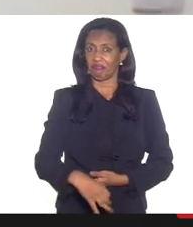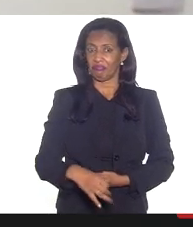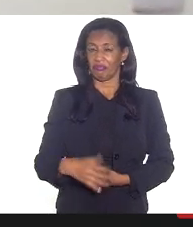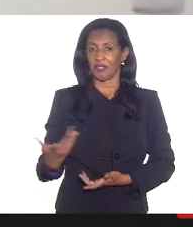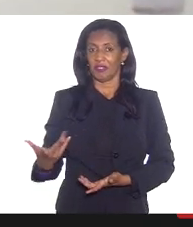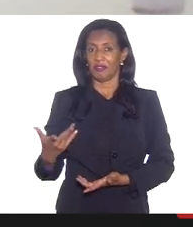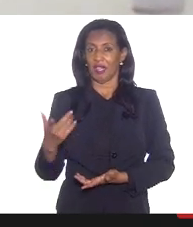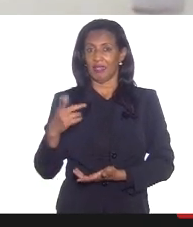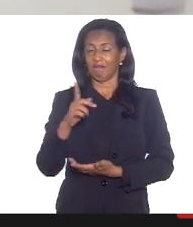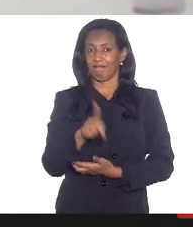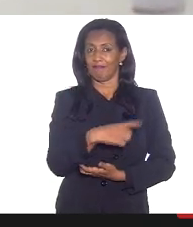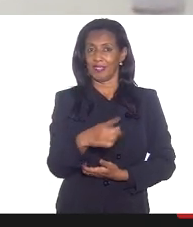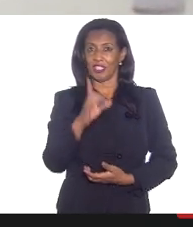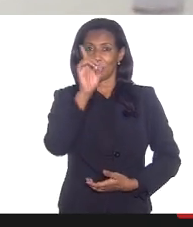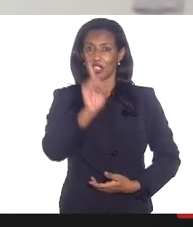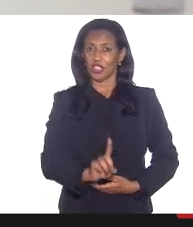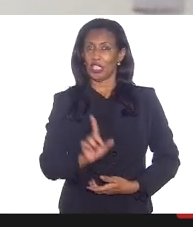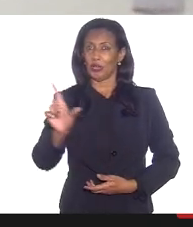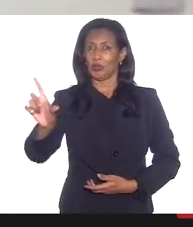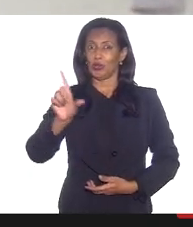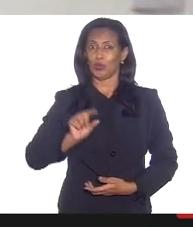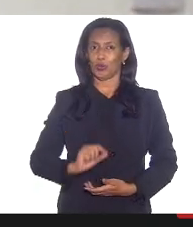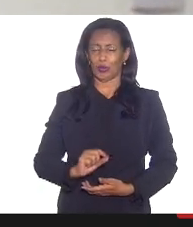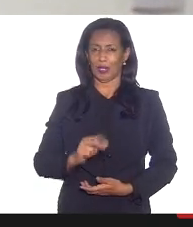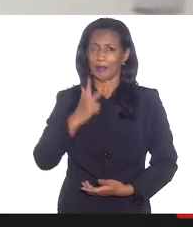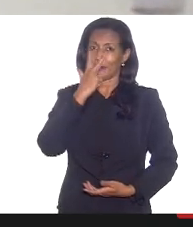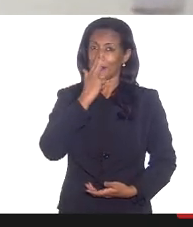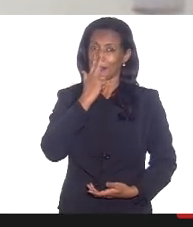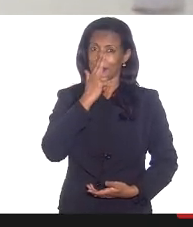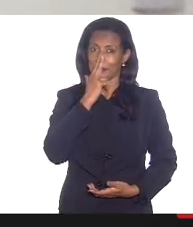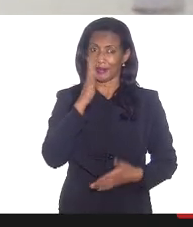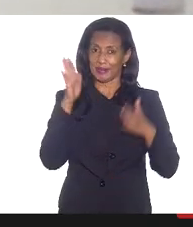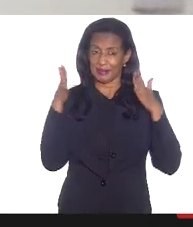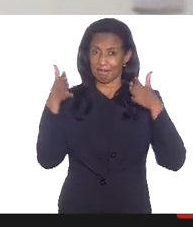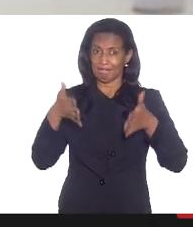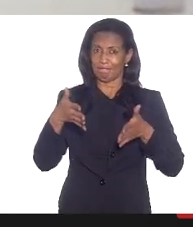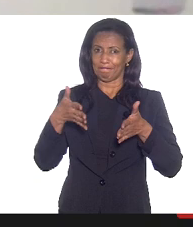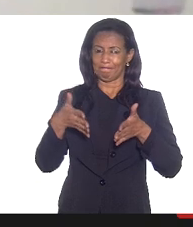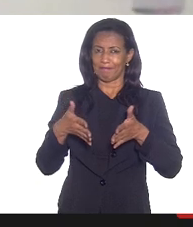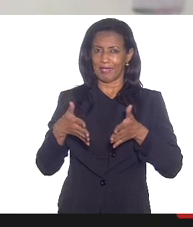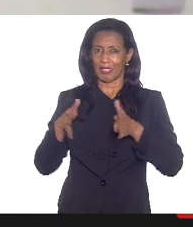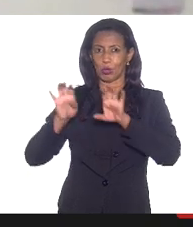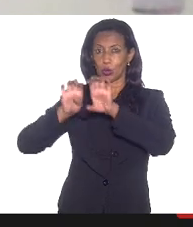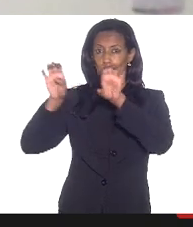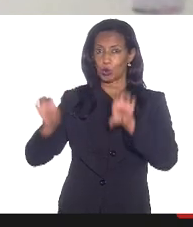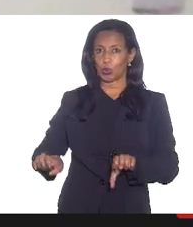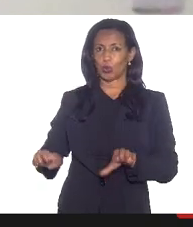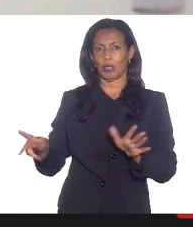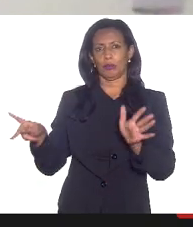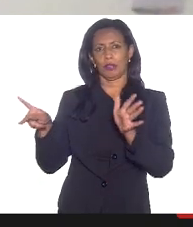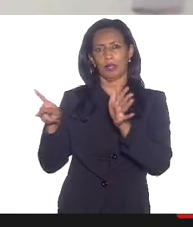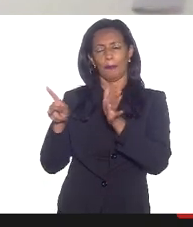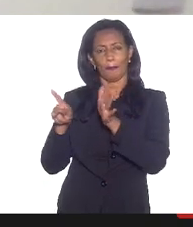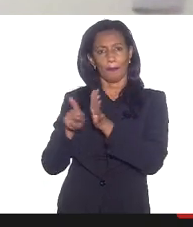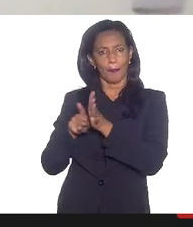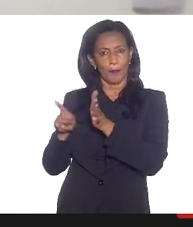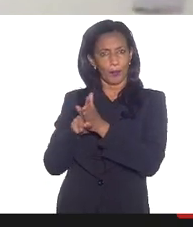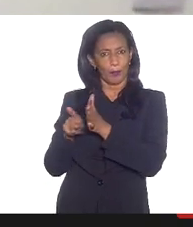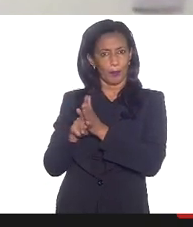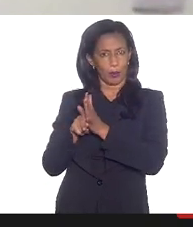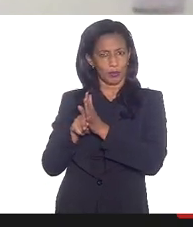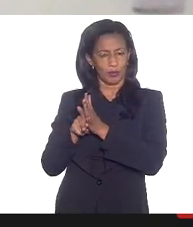antemão essa ideia de direito de escolha que parece ser central e estruturante para essa proposta de reforma do ensino